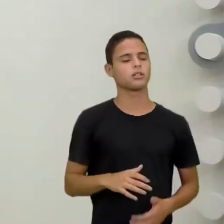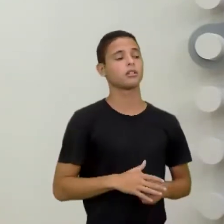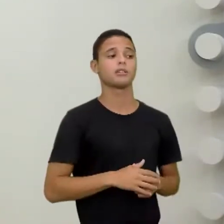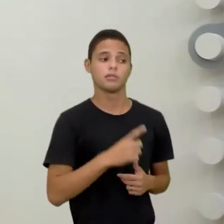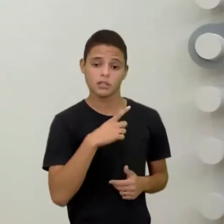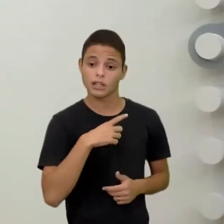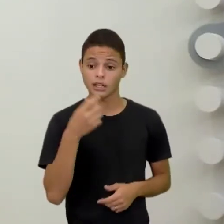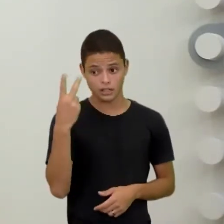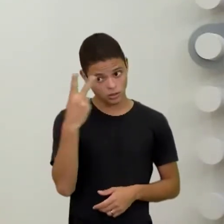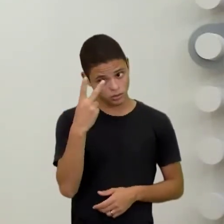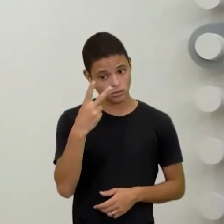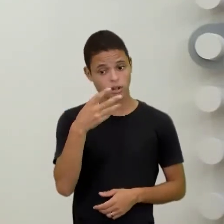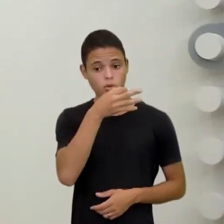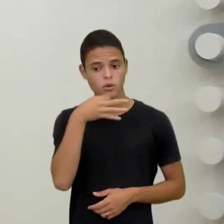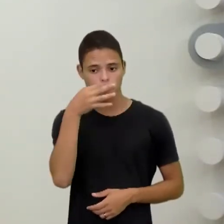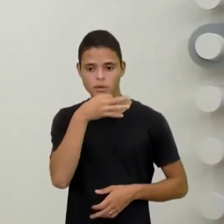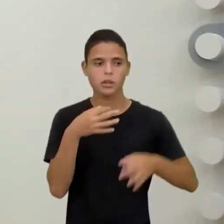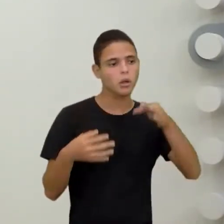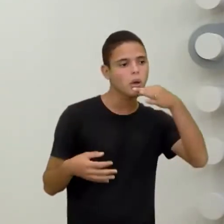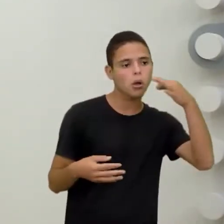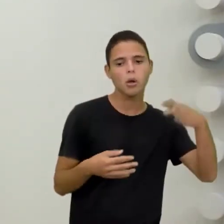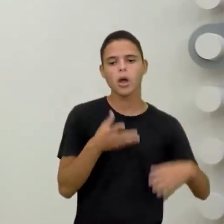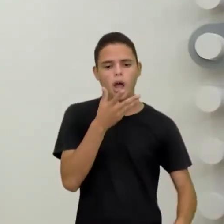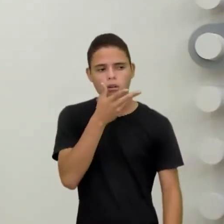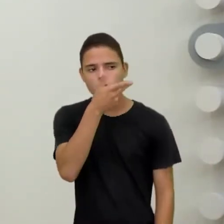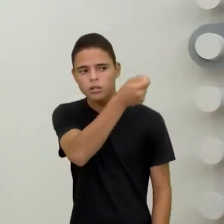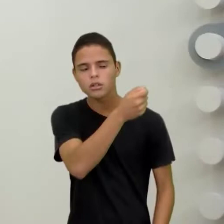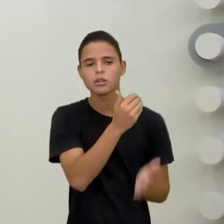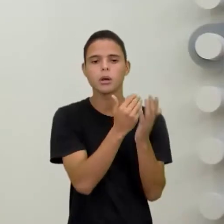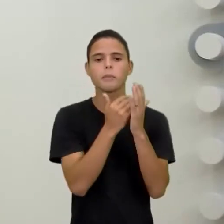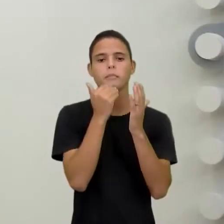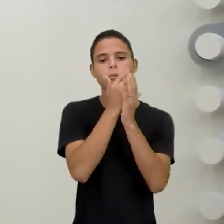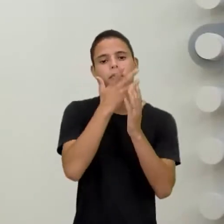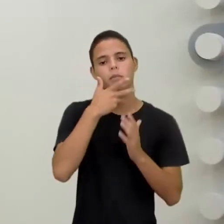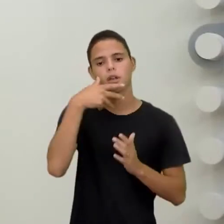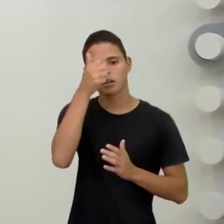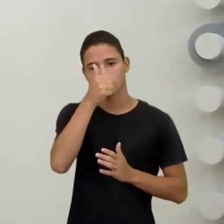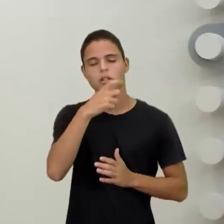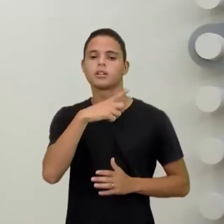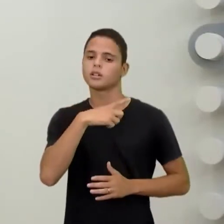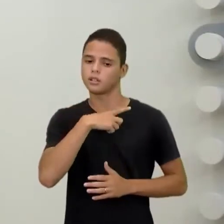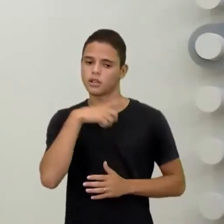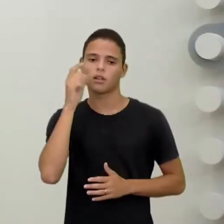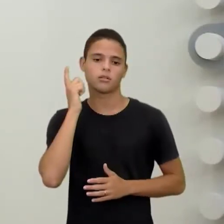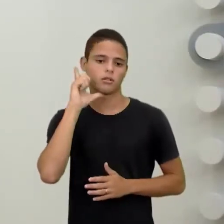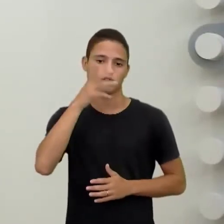temos a argumentação. Quem consegue argumentar mais vai ter o ponto de vista...